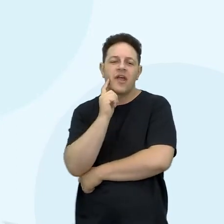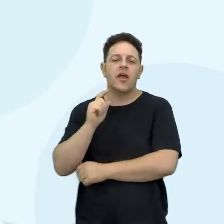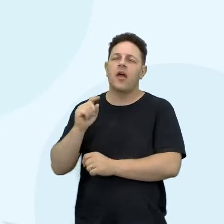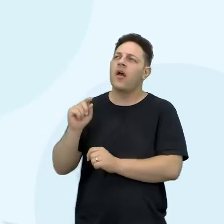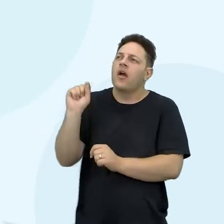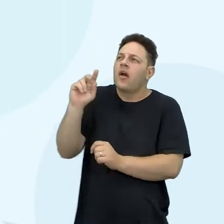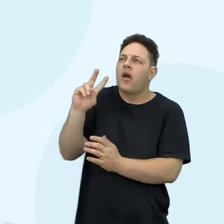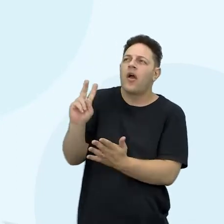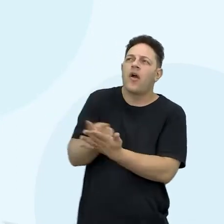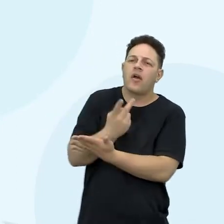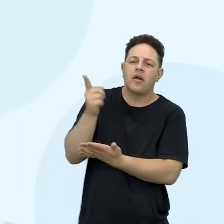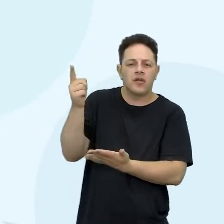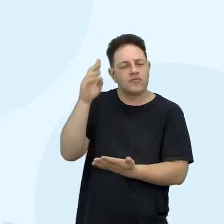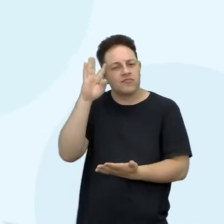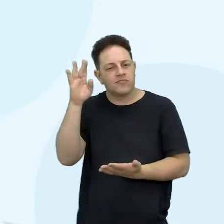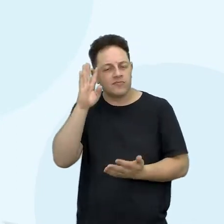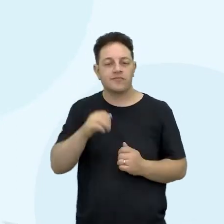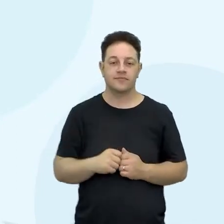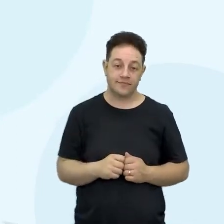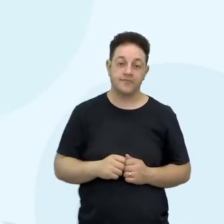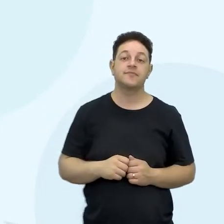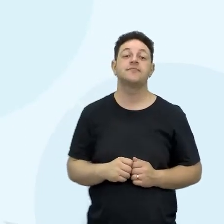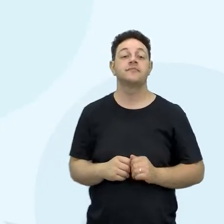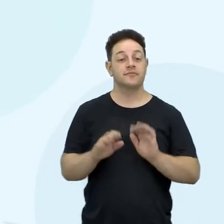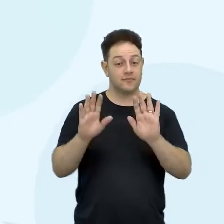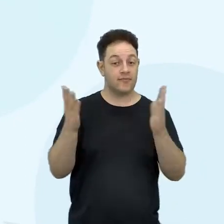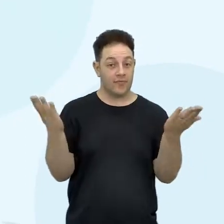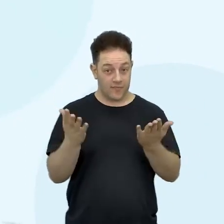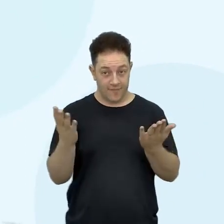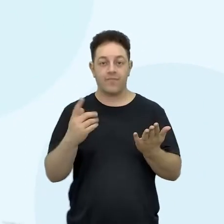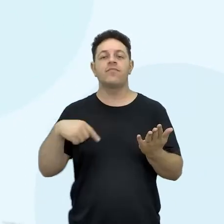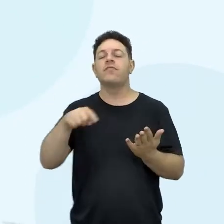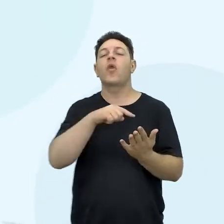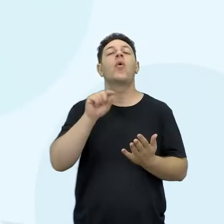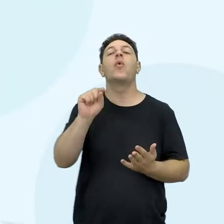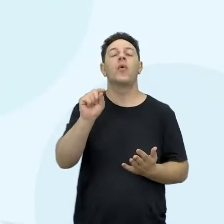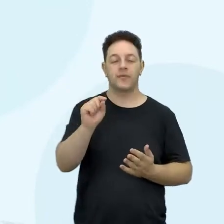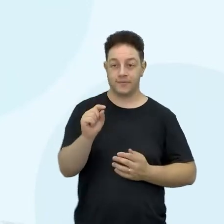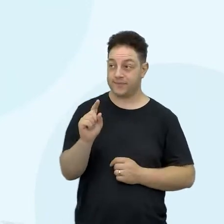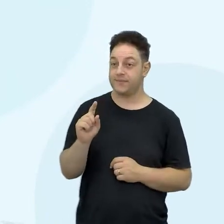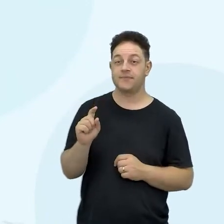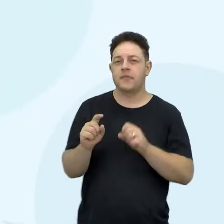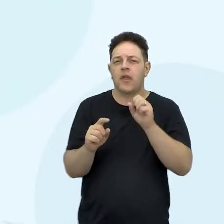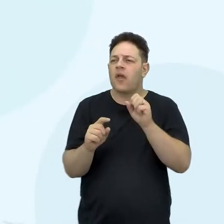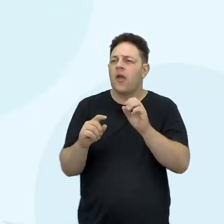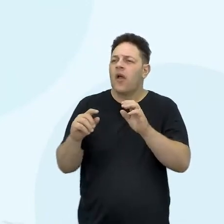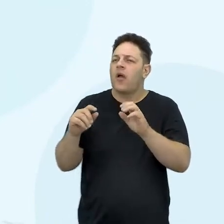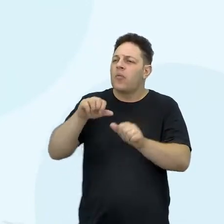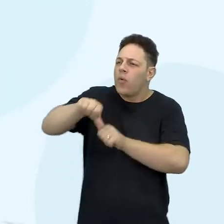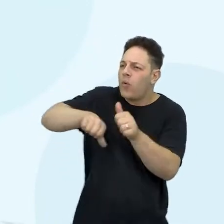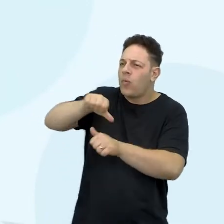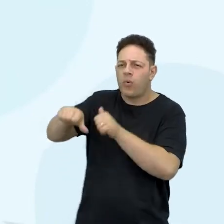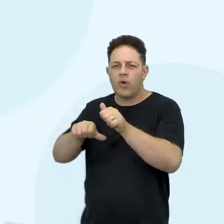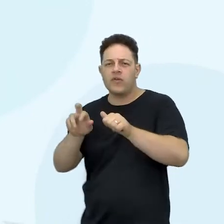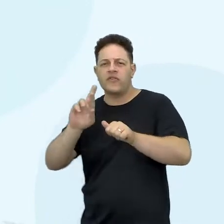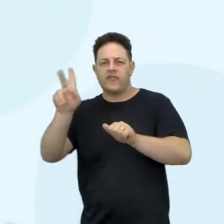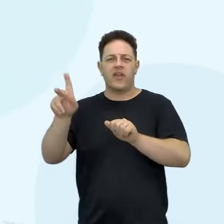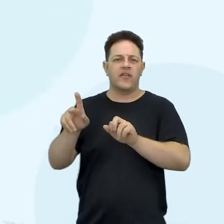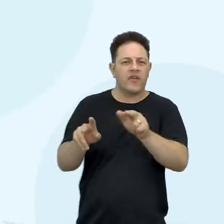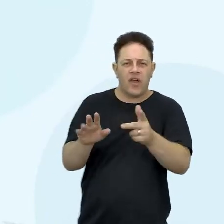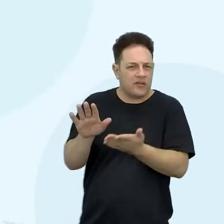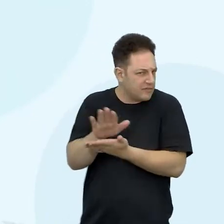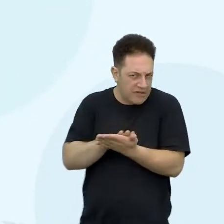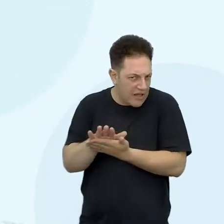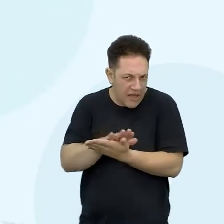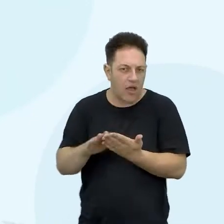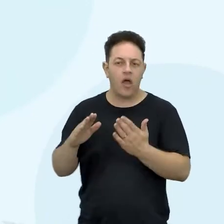que aconteceu? Levantamos essas hipóteses. Então, agora, o que a gente vai fazer? Se nada aconteceu, né, de mudanças nos hábitos, não aumentou